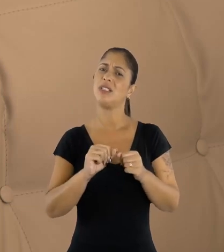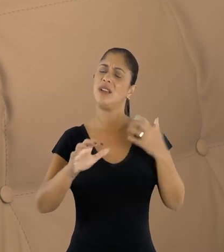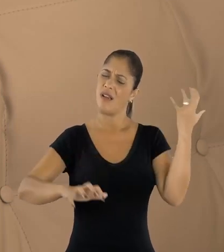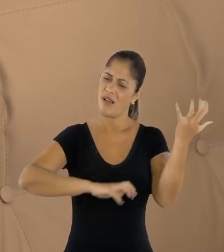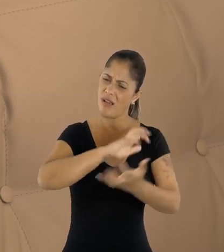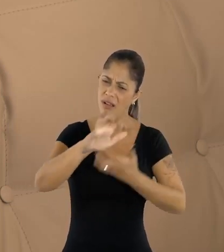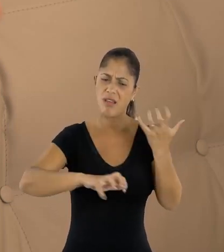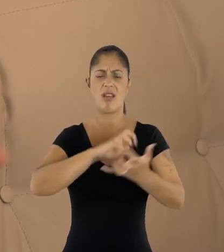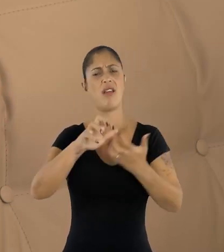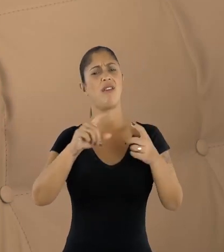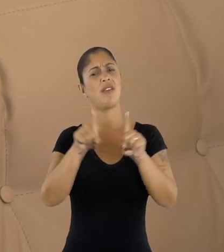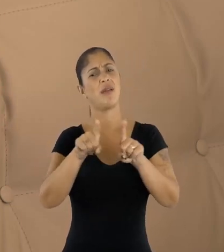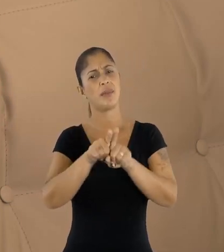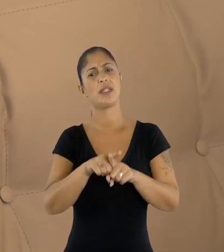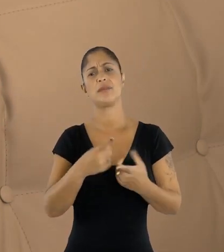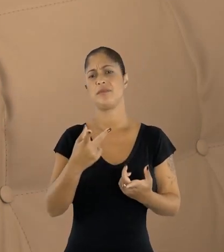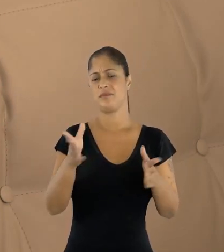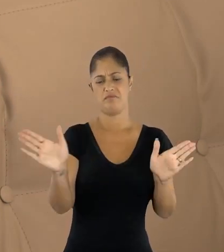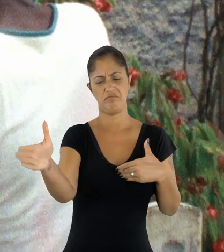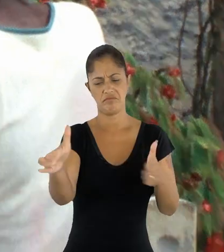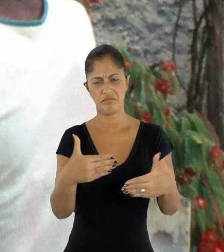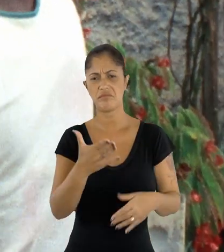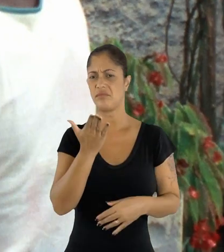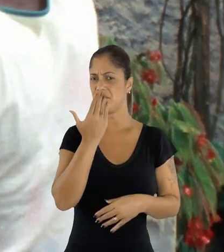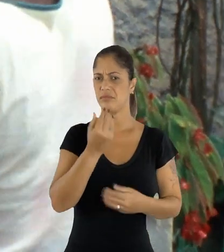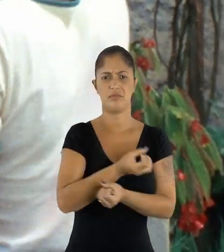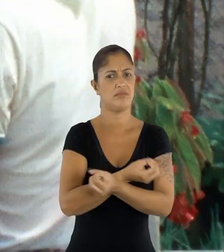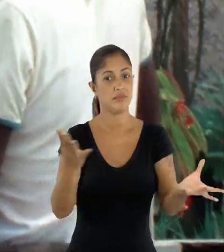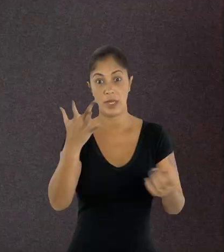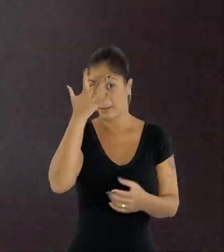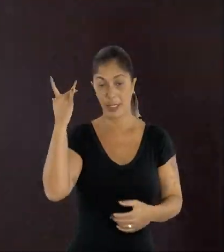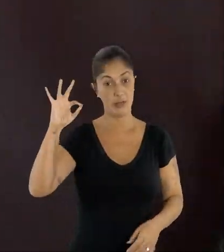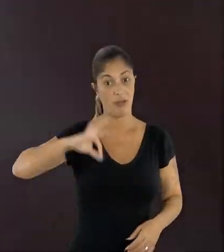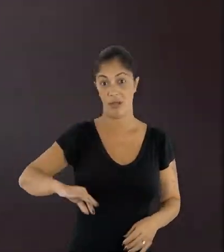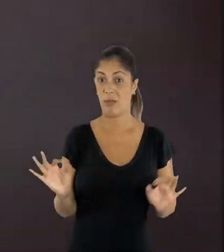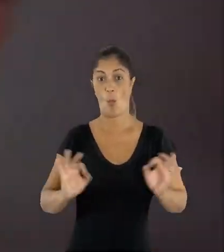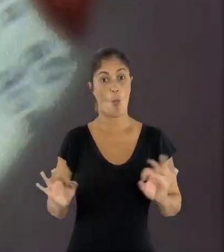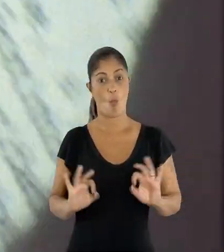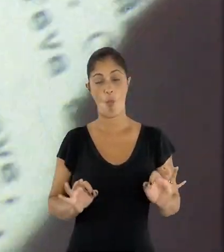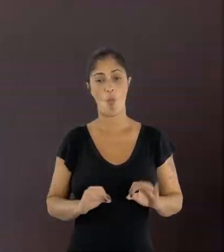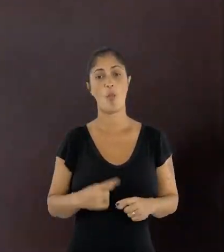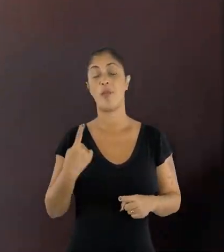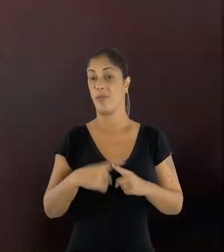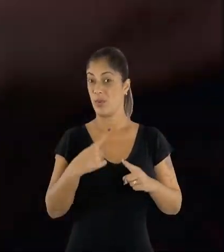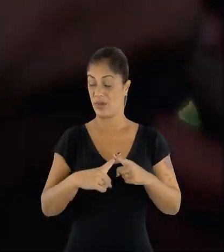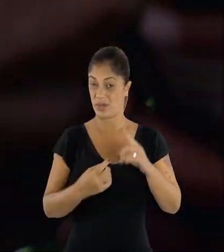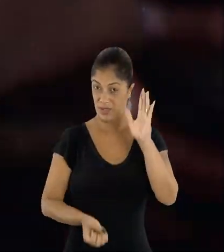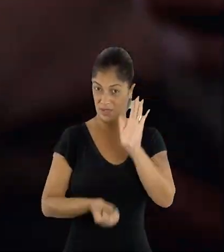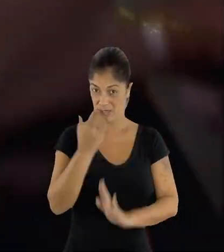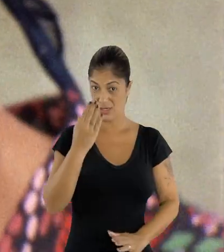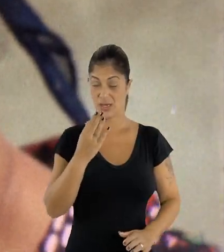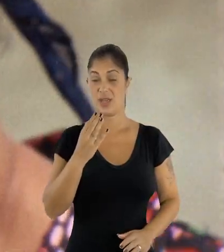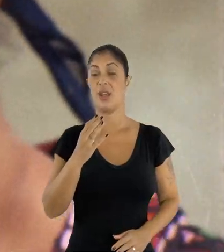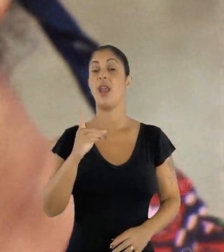para essa greve. Vamos fazer um fundo de greve, umas cestas básicas, que o pessoal está ficando sem dinheiro. Porque a pastoral operária,